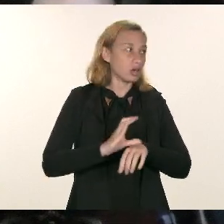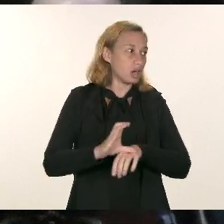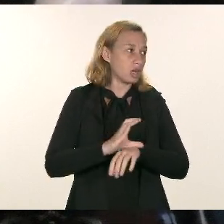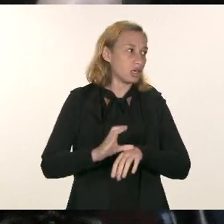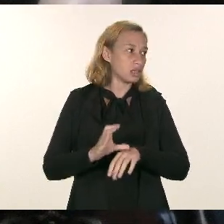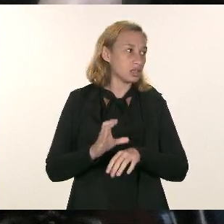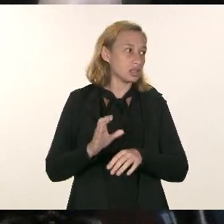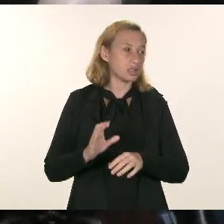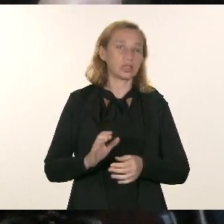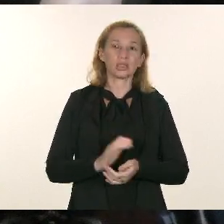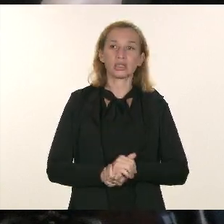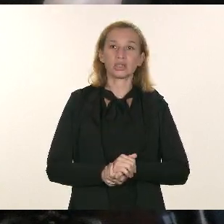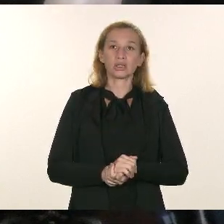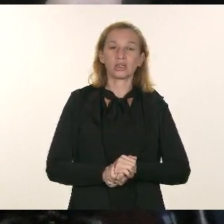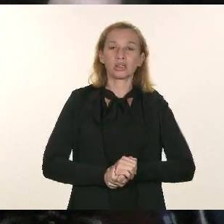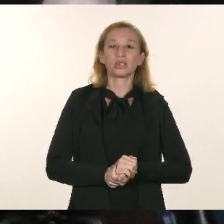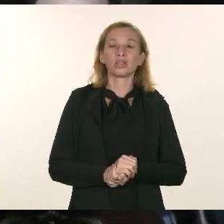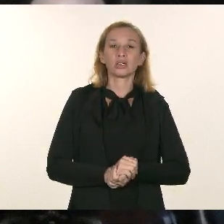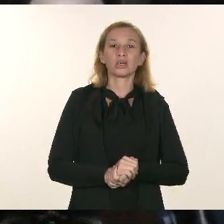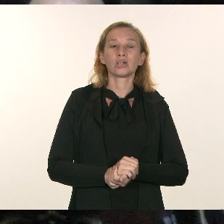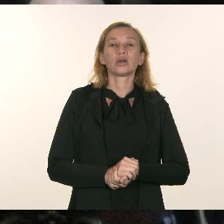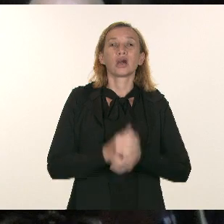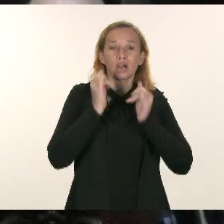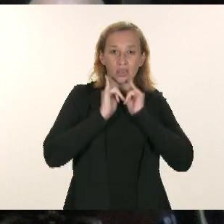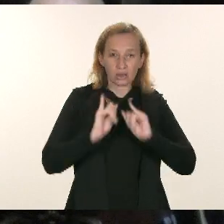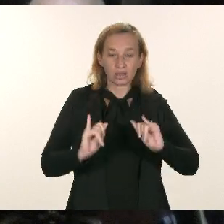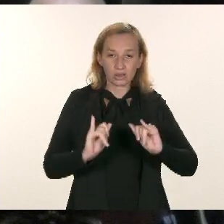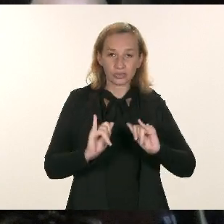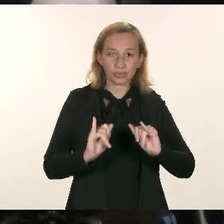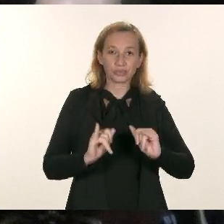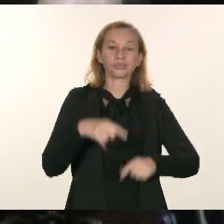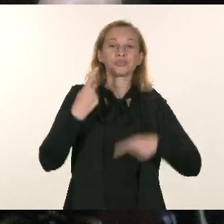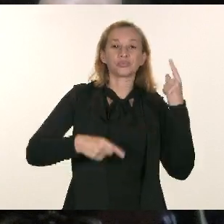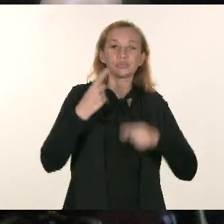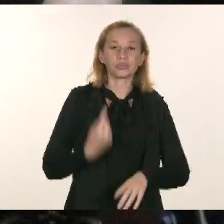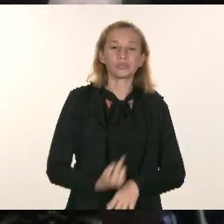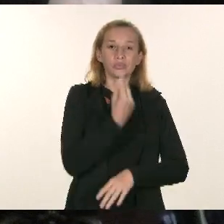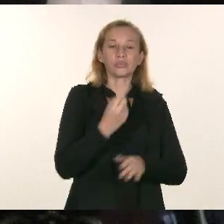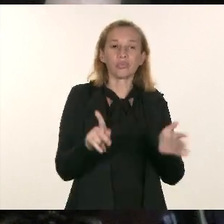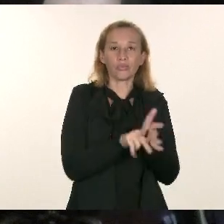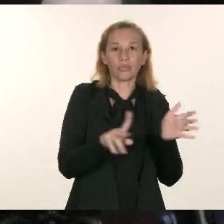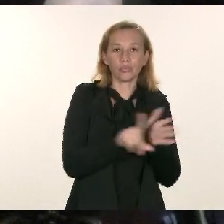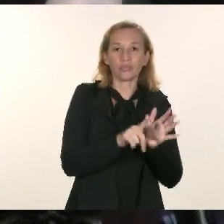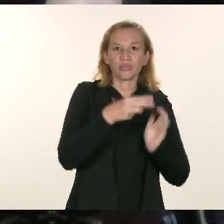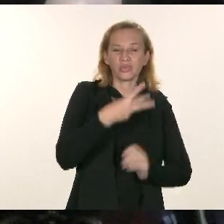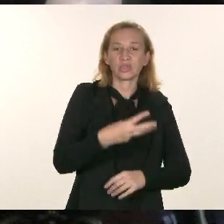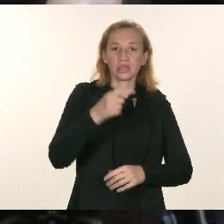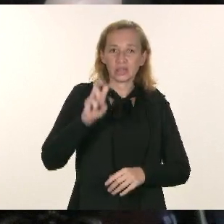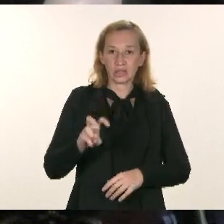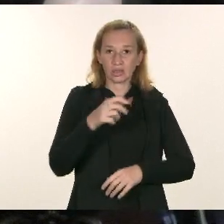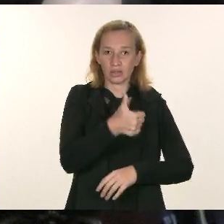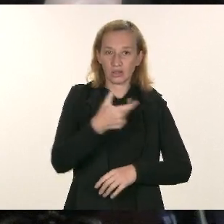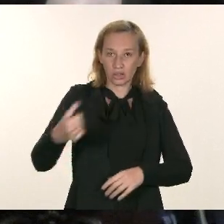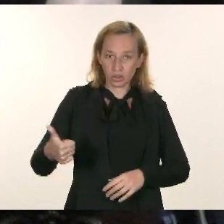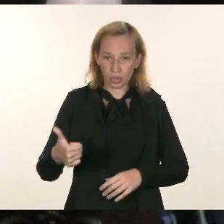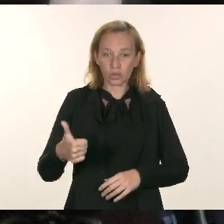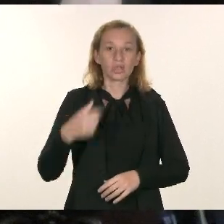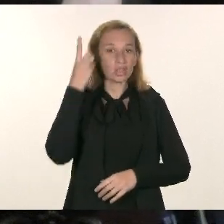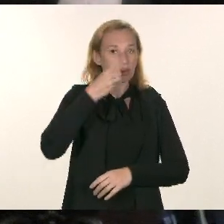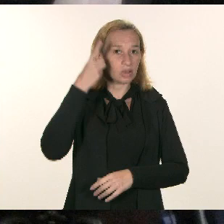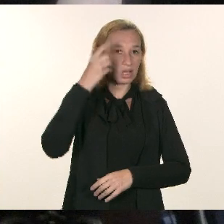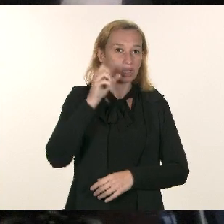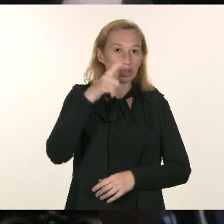como estão aprovada, vai ao arquivo. Anuncio em regime de urgência a discussão única projeto de lei 3503 de 21, de autoria do deputado